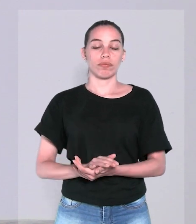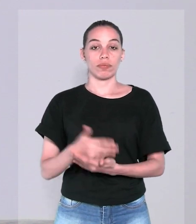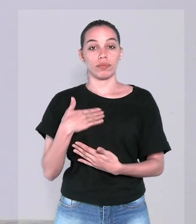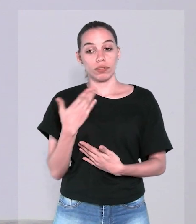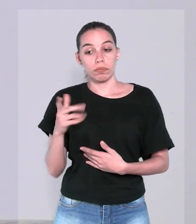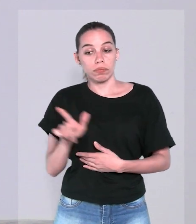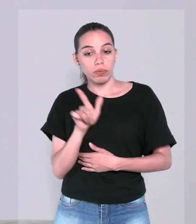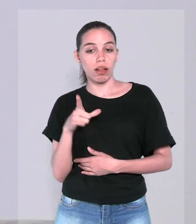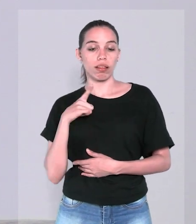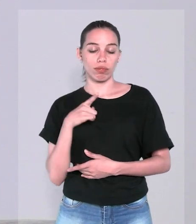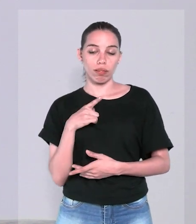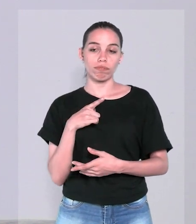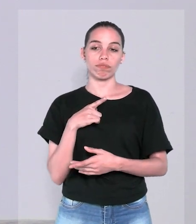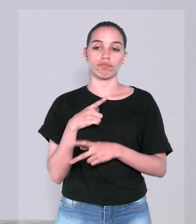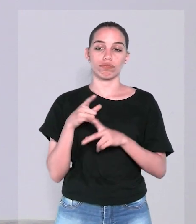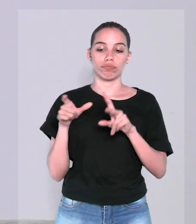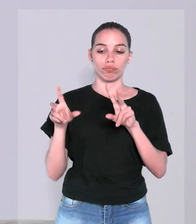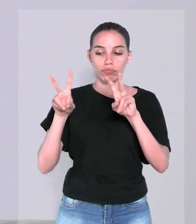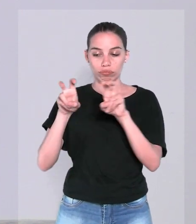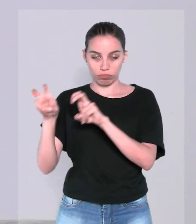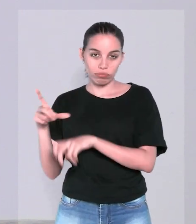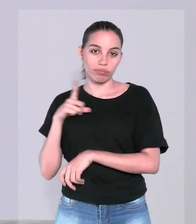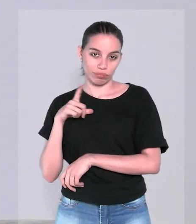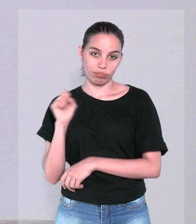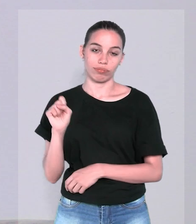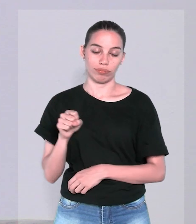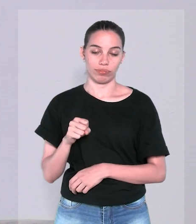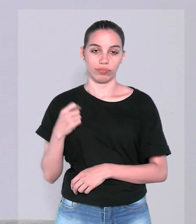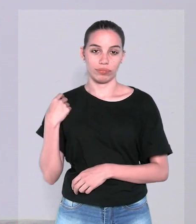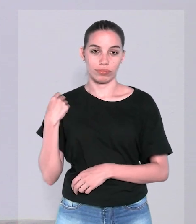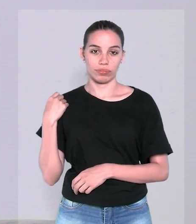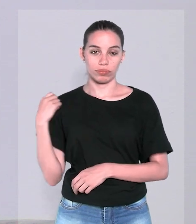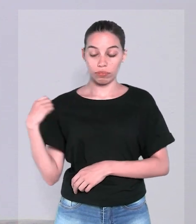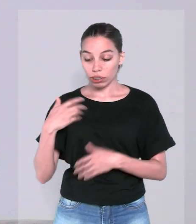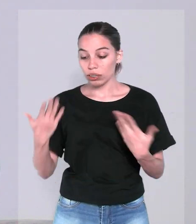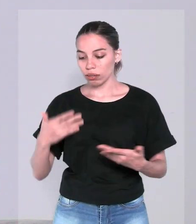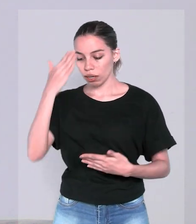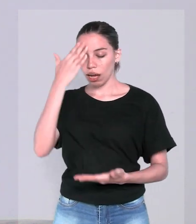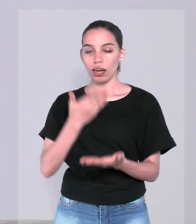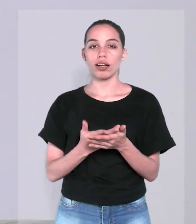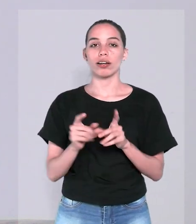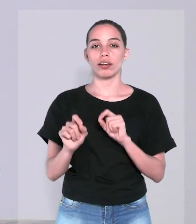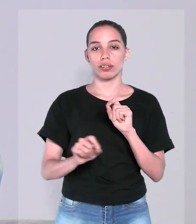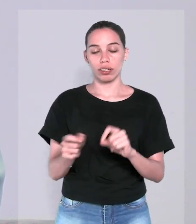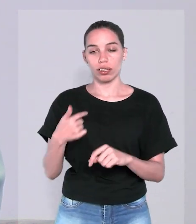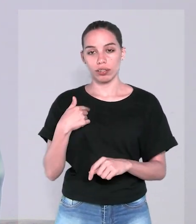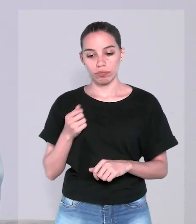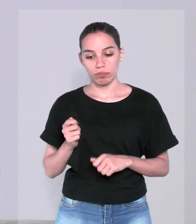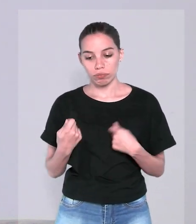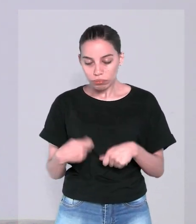movimento. E eu acredito que eu deva continuar produzindo literatura nesse movimento, que é o movimento